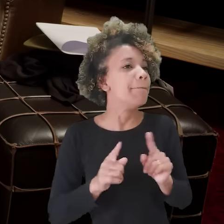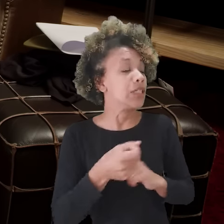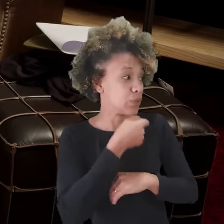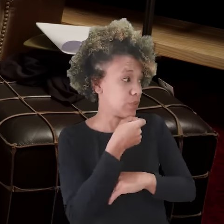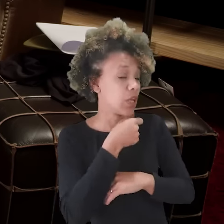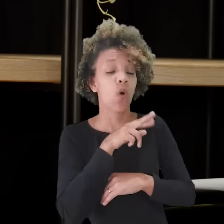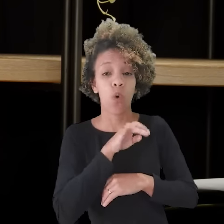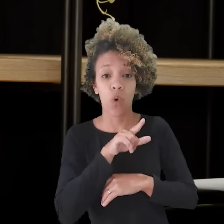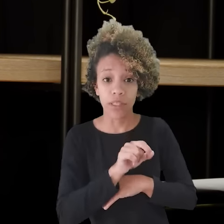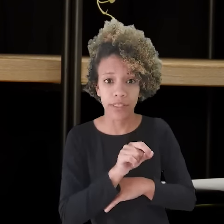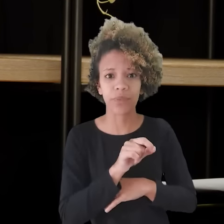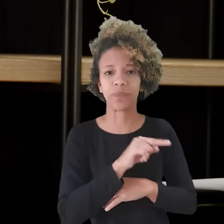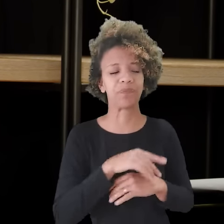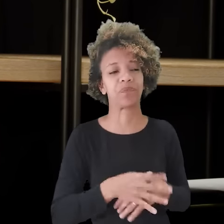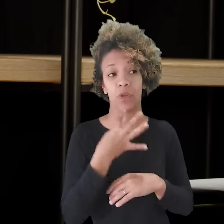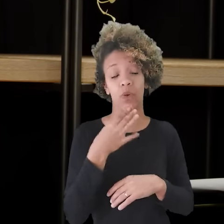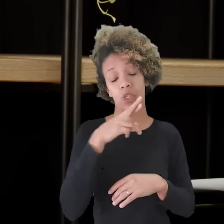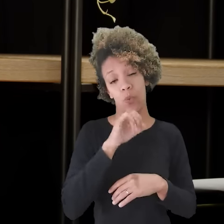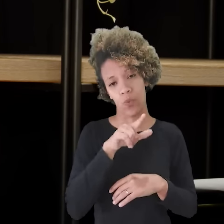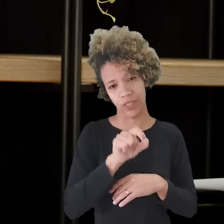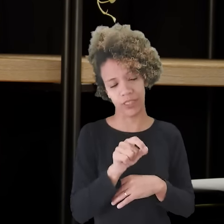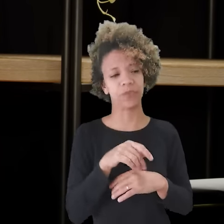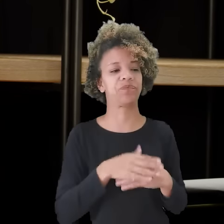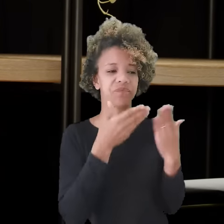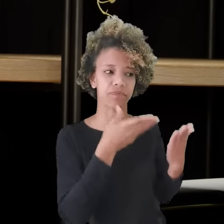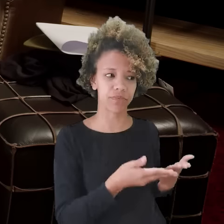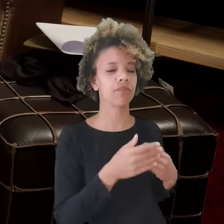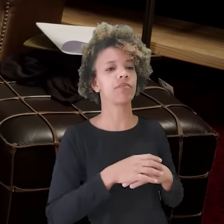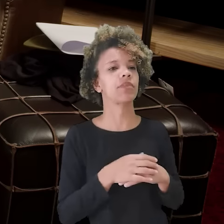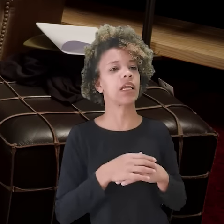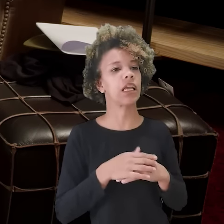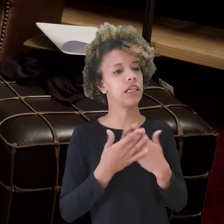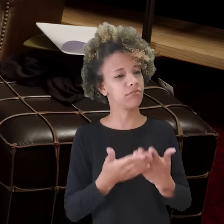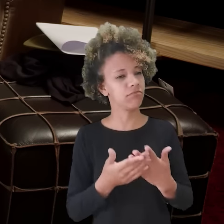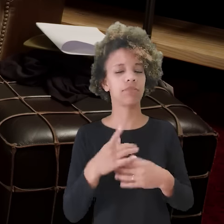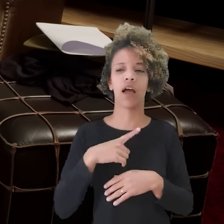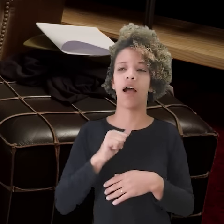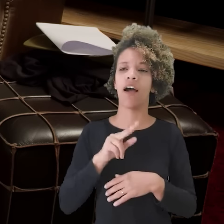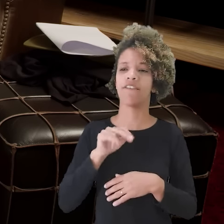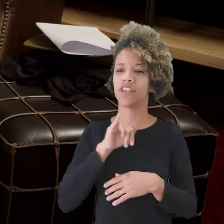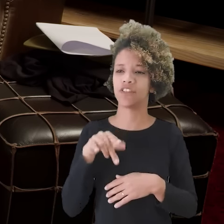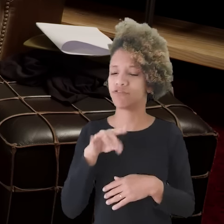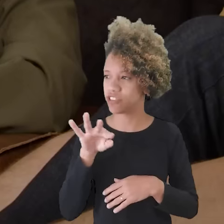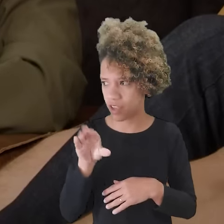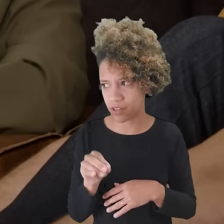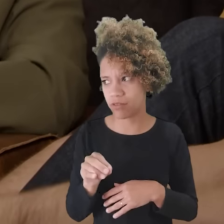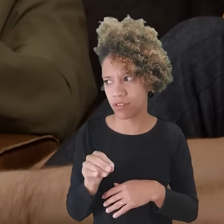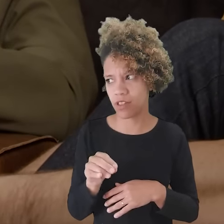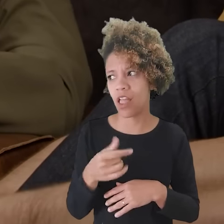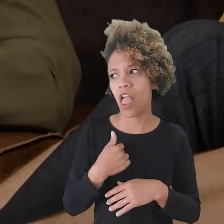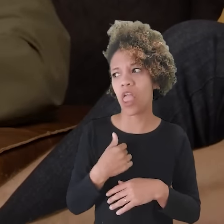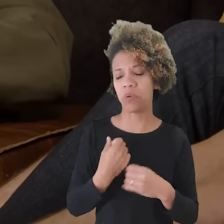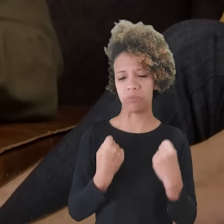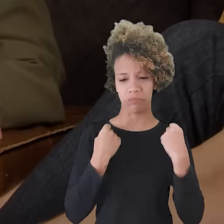uma entrevista com o Rodrigo Max o Rodrigo Max é o seguinte eu conheci o Rodrigo Max ele era um cara digamos avantajado é um tema Eu ainda estou estou